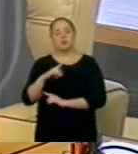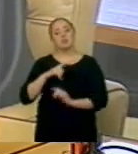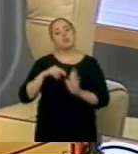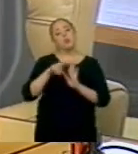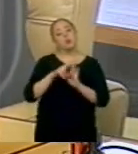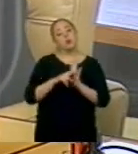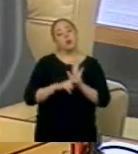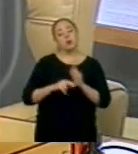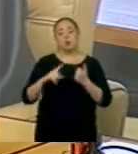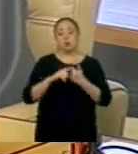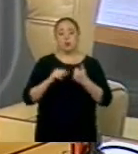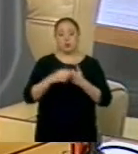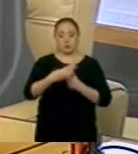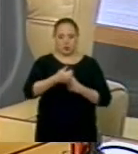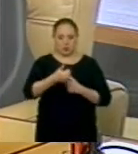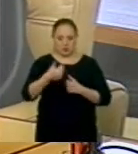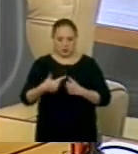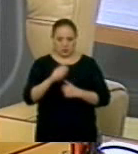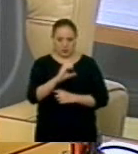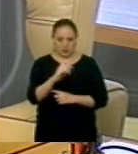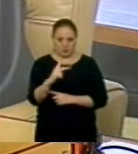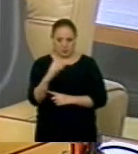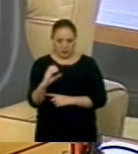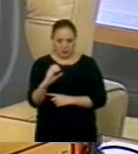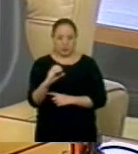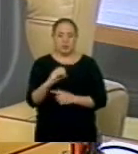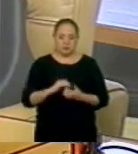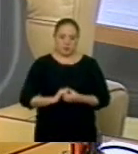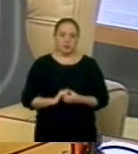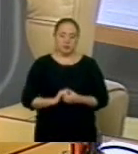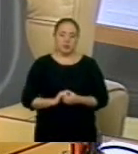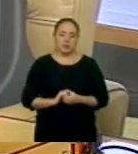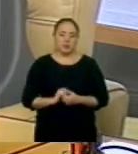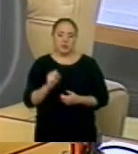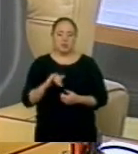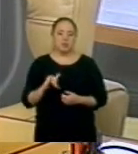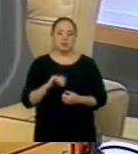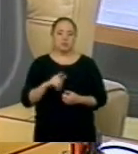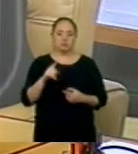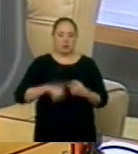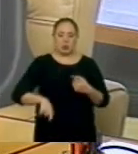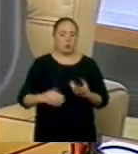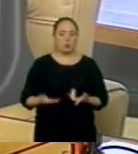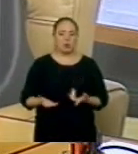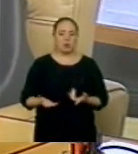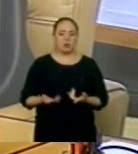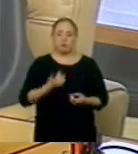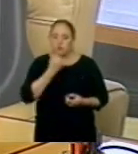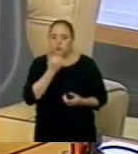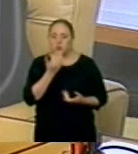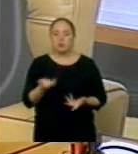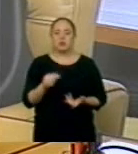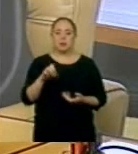artigo 312 deste Código, Código de Processo Penal, e se revelarem inadequadas ou insuficientes